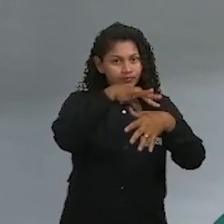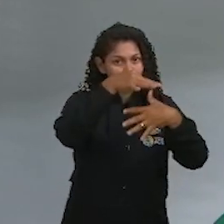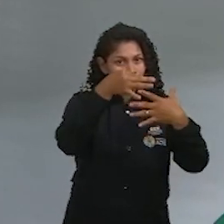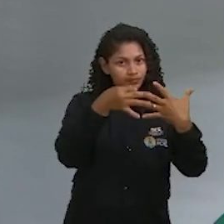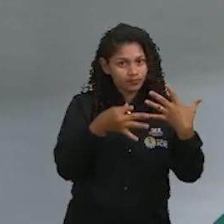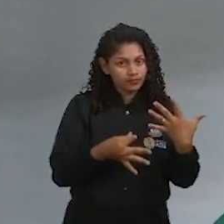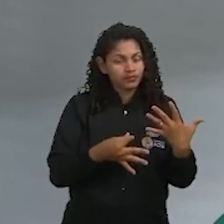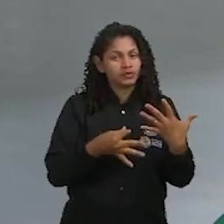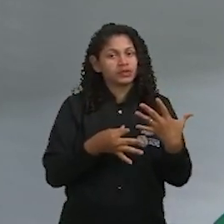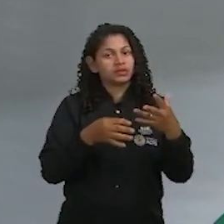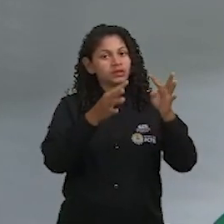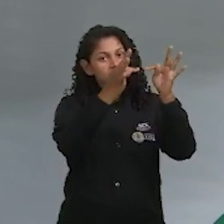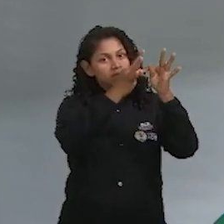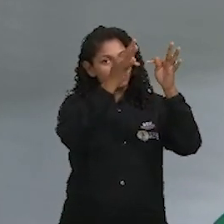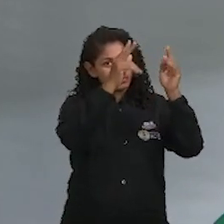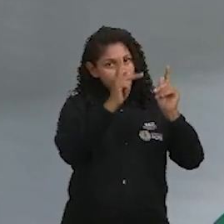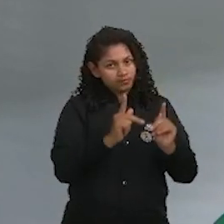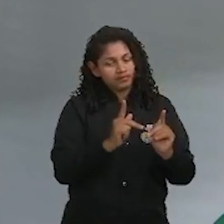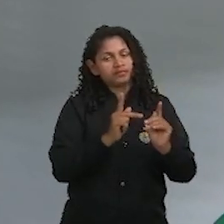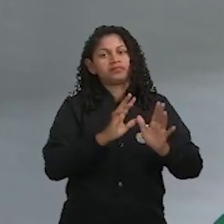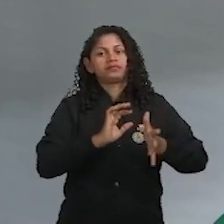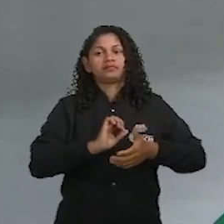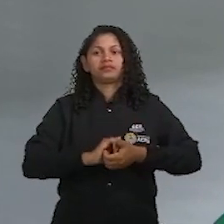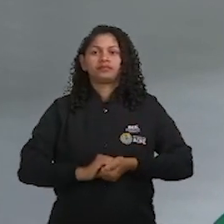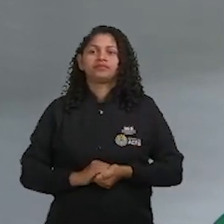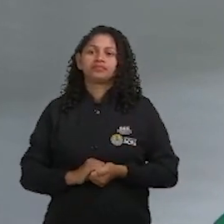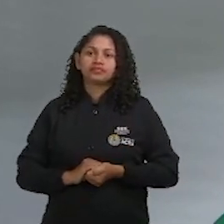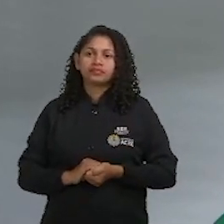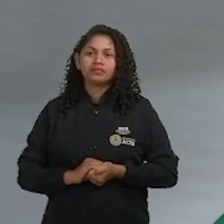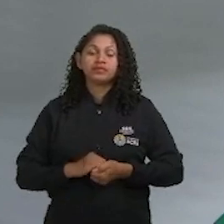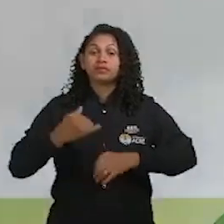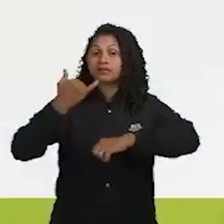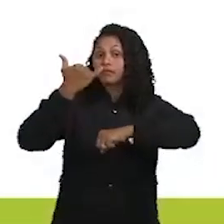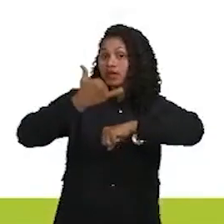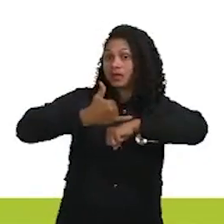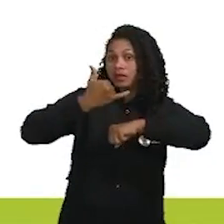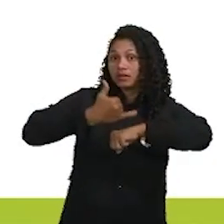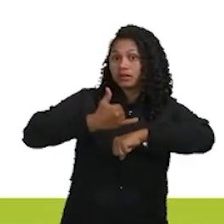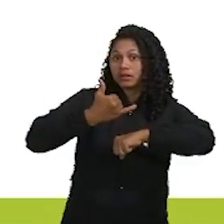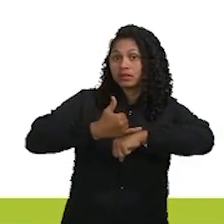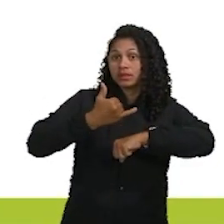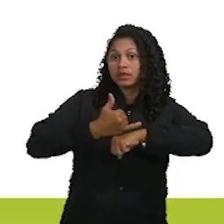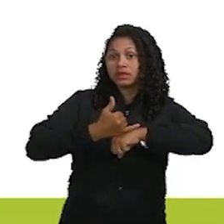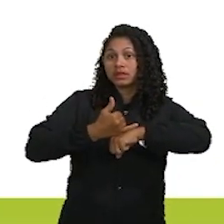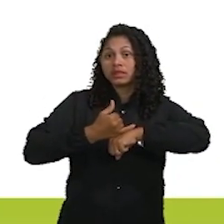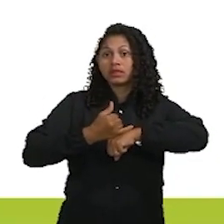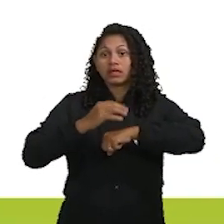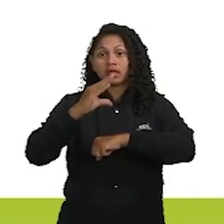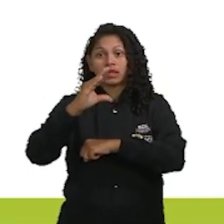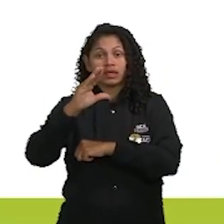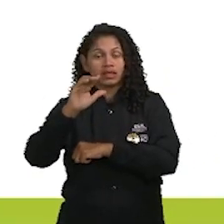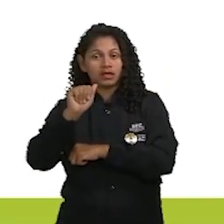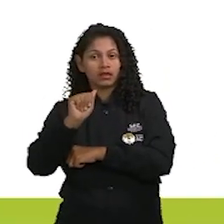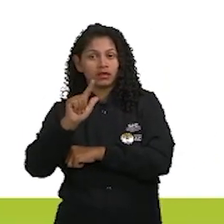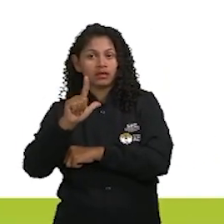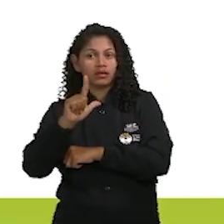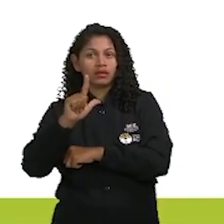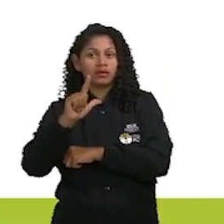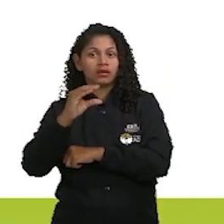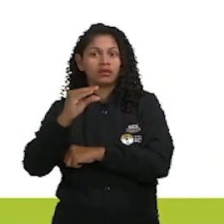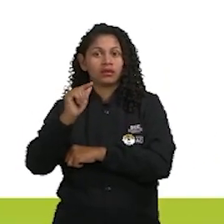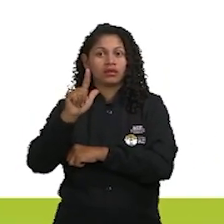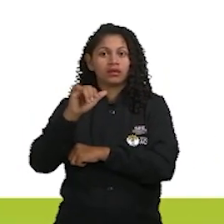para vocês. Os metais alcalinos terrosos. O que seriam esse grupo de metais? São